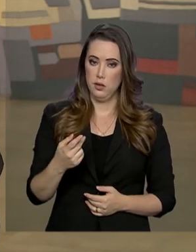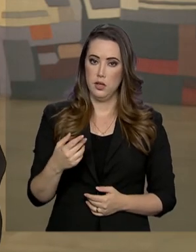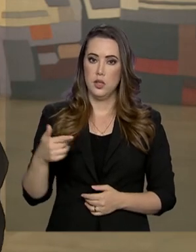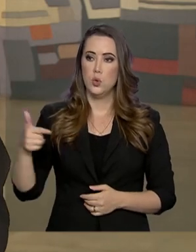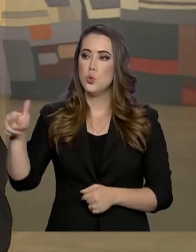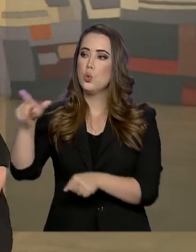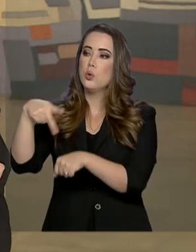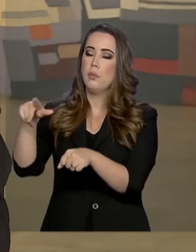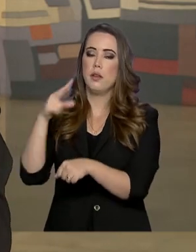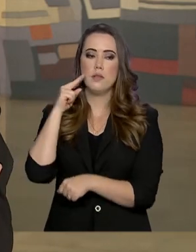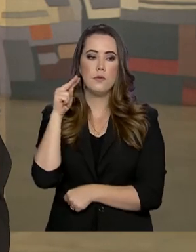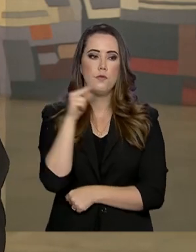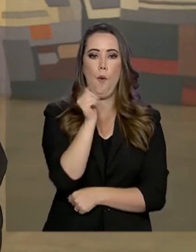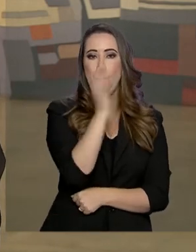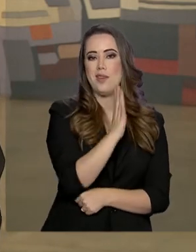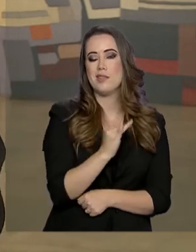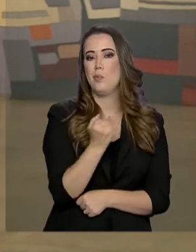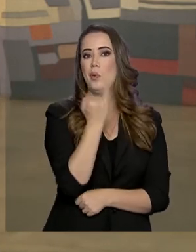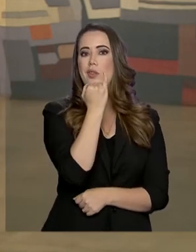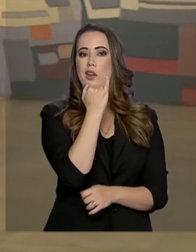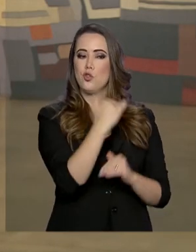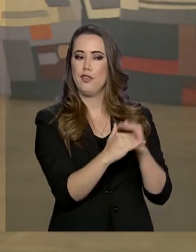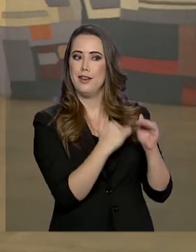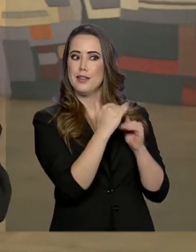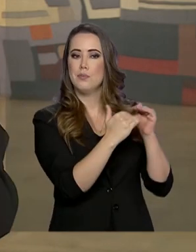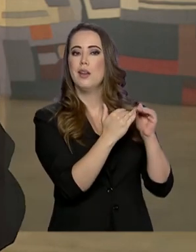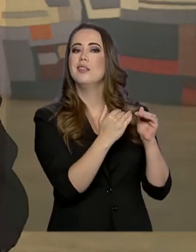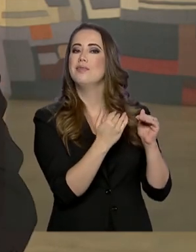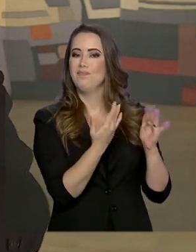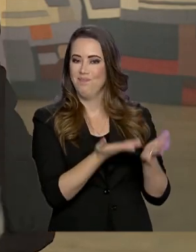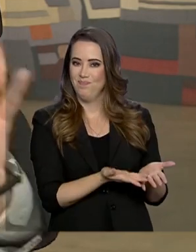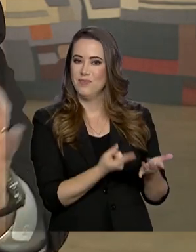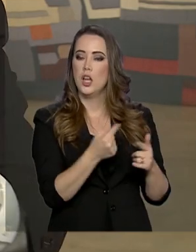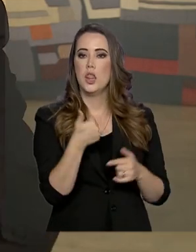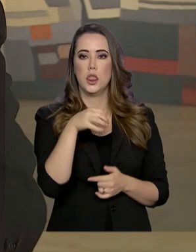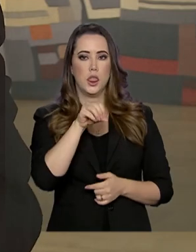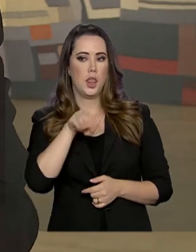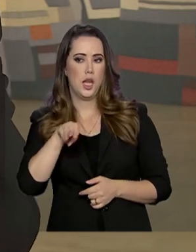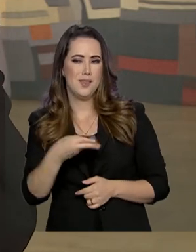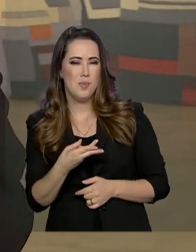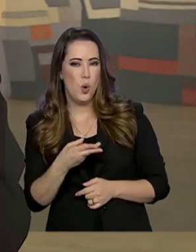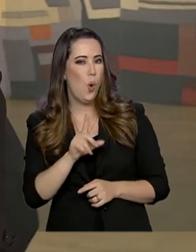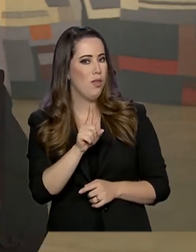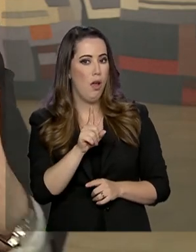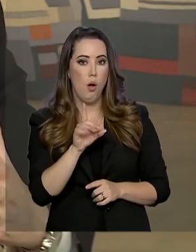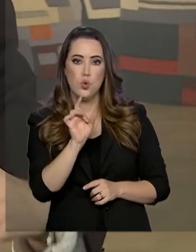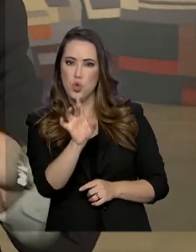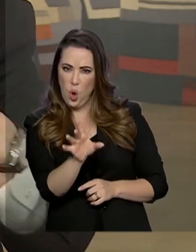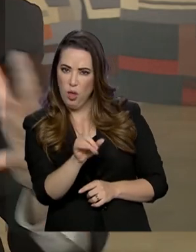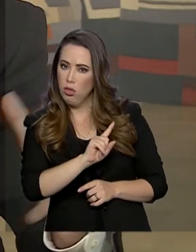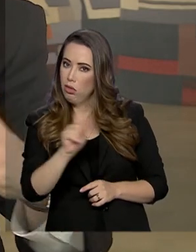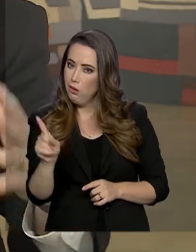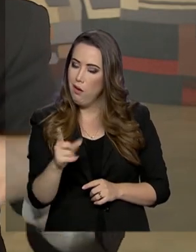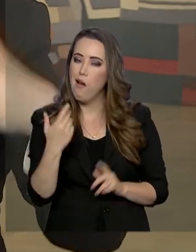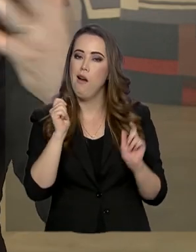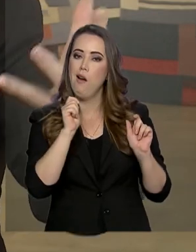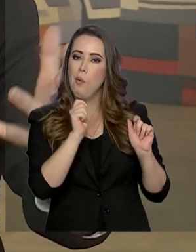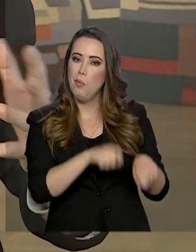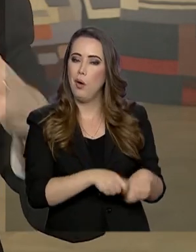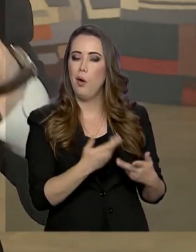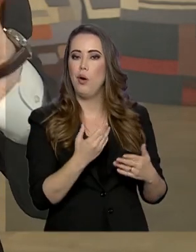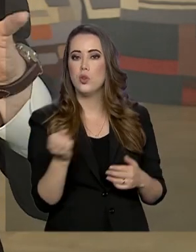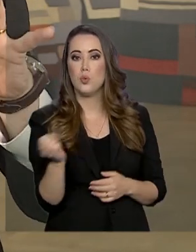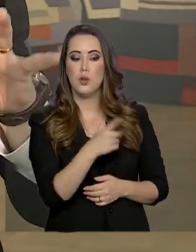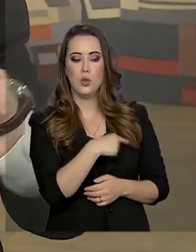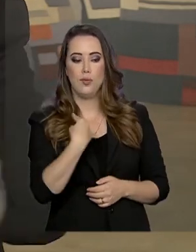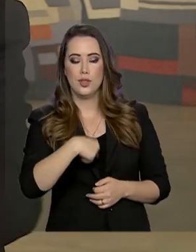polo de crescimento. Então não são só esses 10 bilhões, é uma visão deles de que o Brasil pode ser, de certa maneira, comparando aí